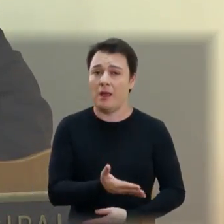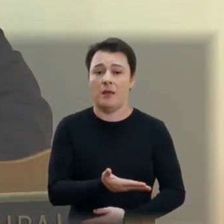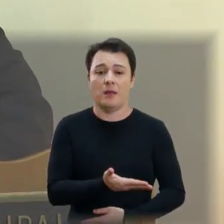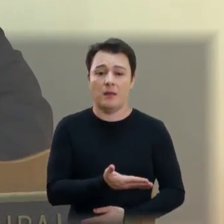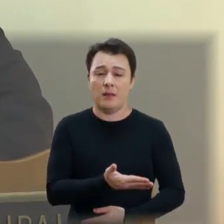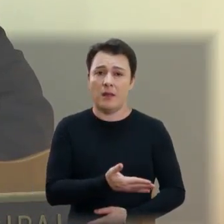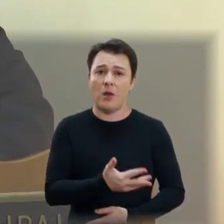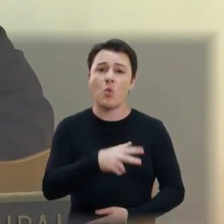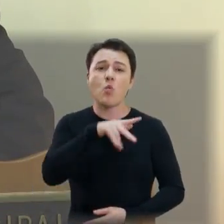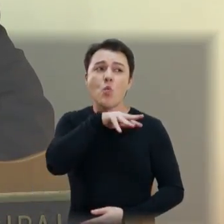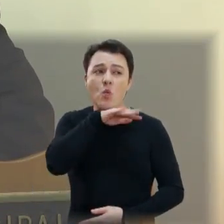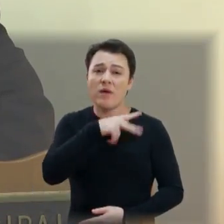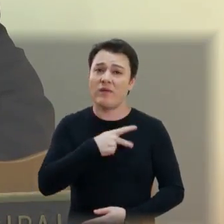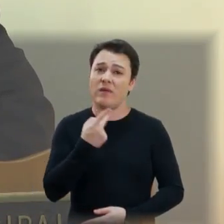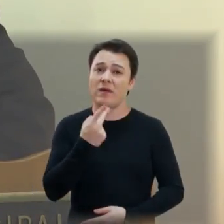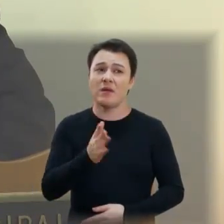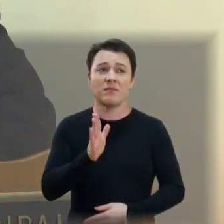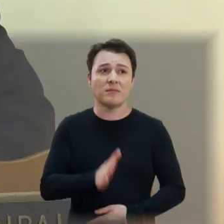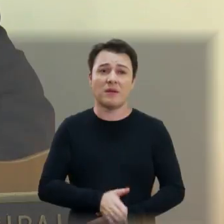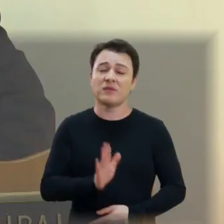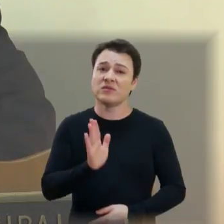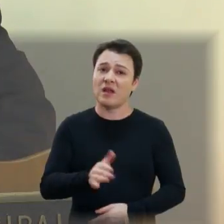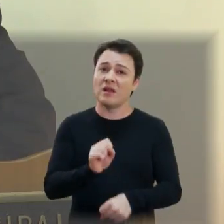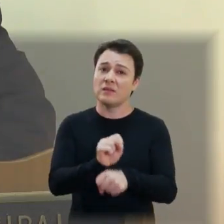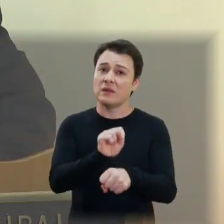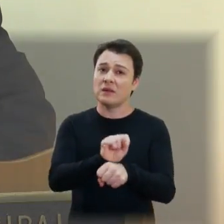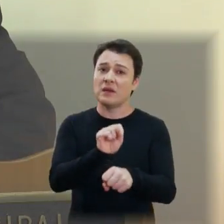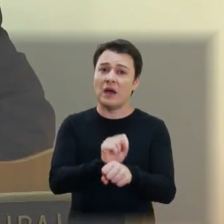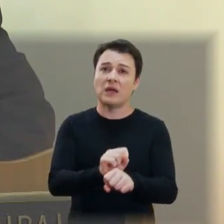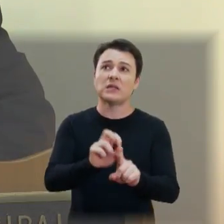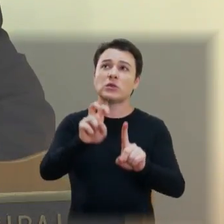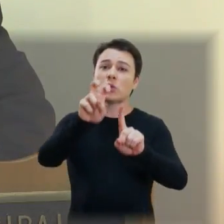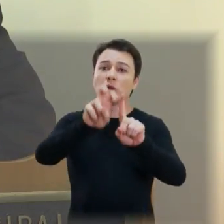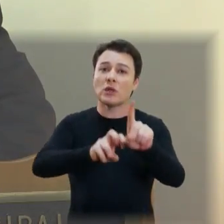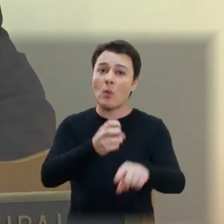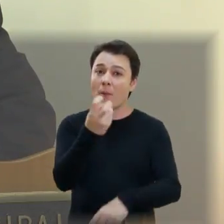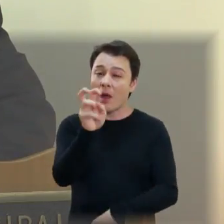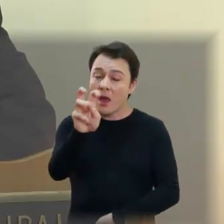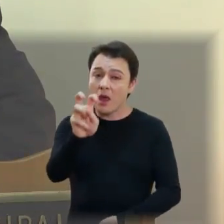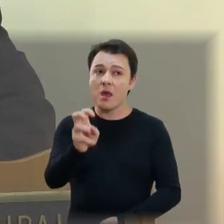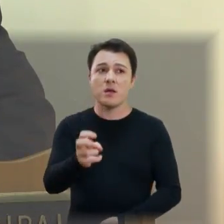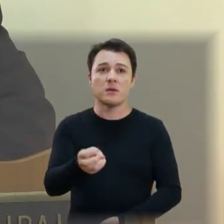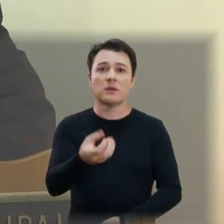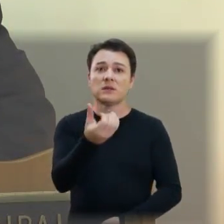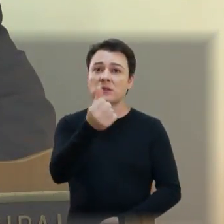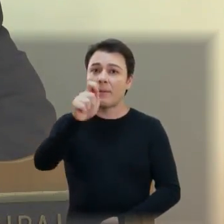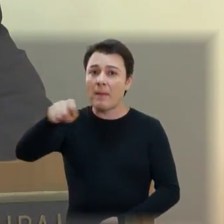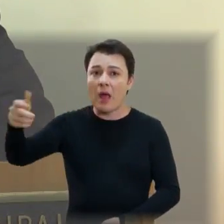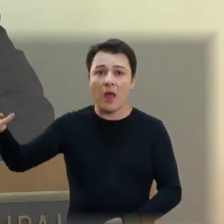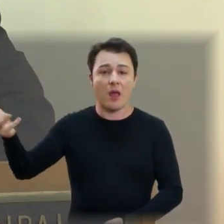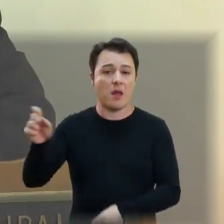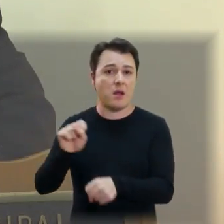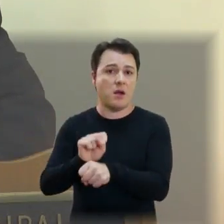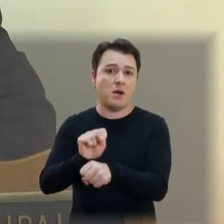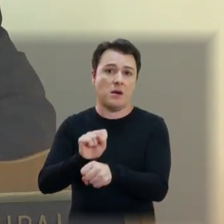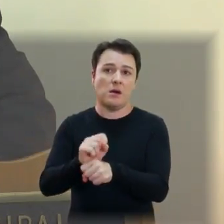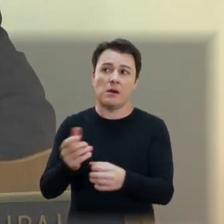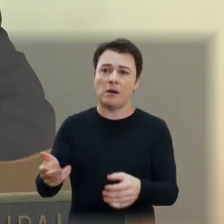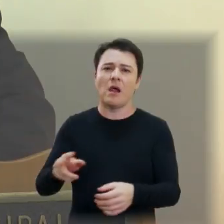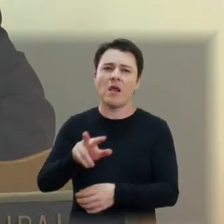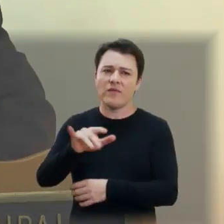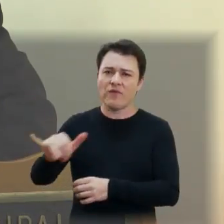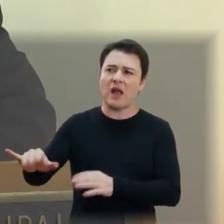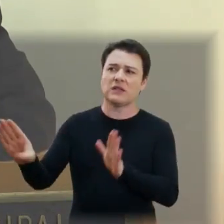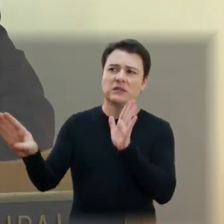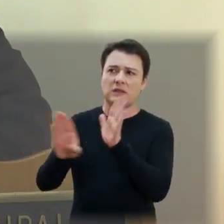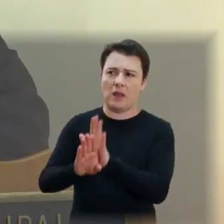É até chato de falar, né? Mas já faz 5, 6 meses, né? Já faz que passamos aqui e não chegou lá. Vai chegar, né, Porçano? Com